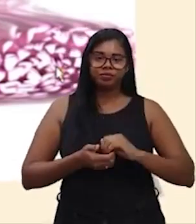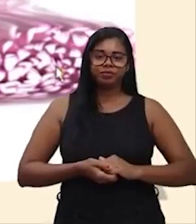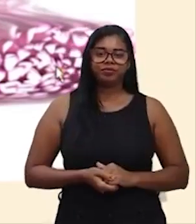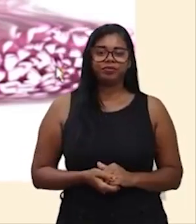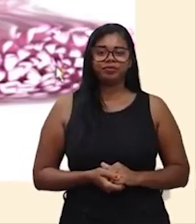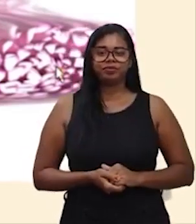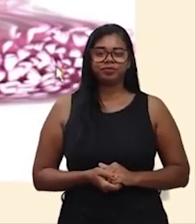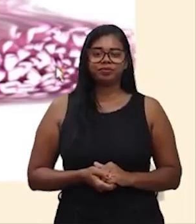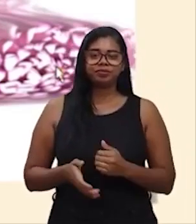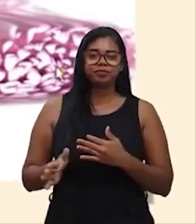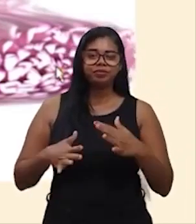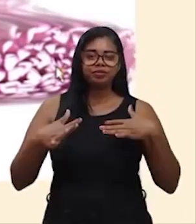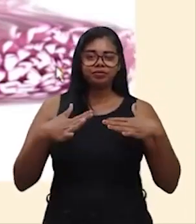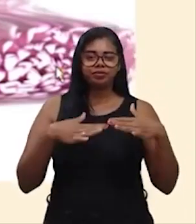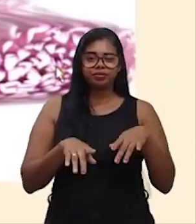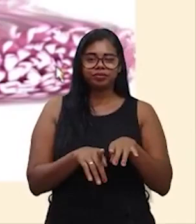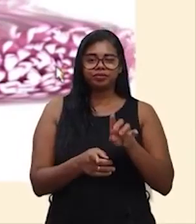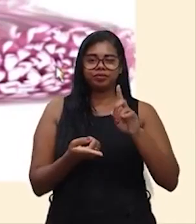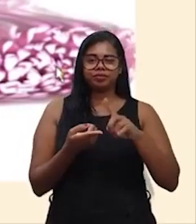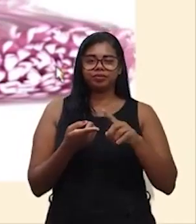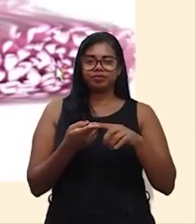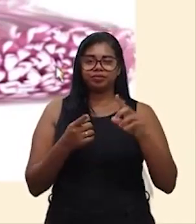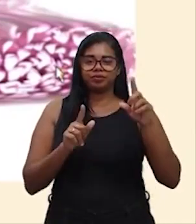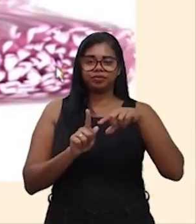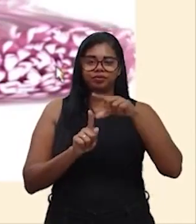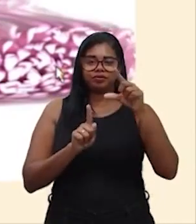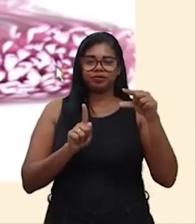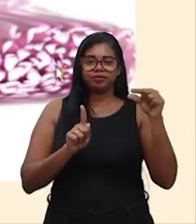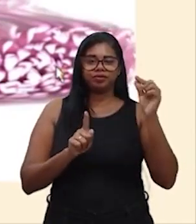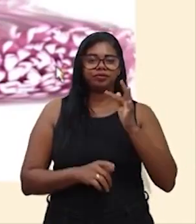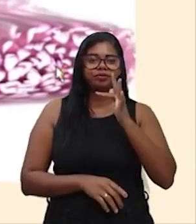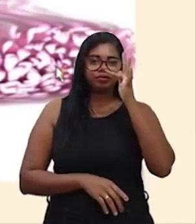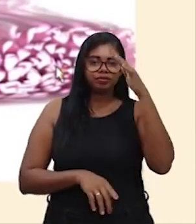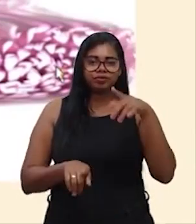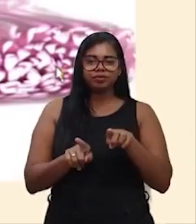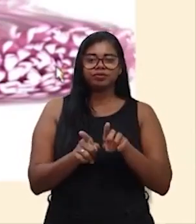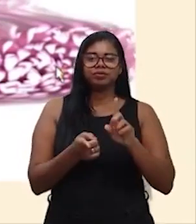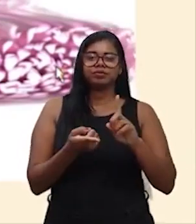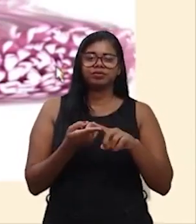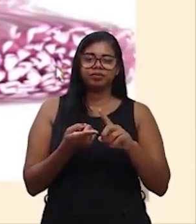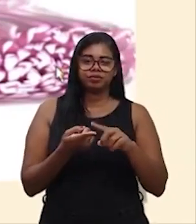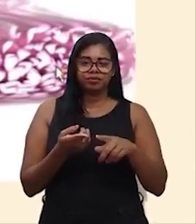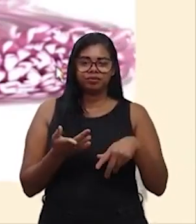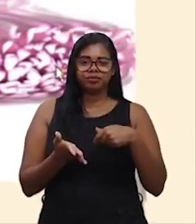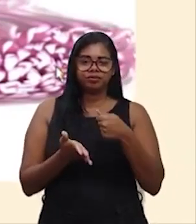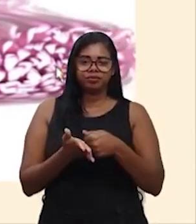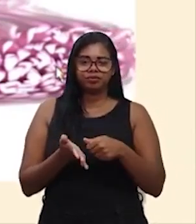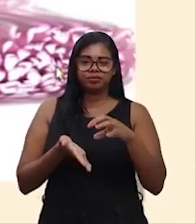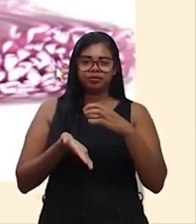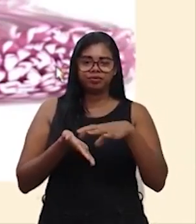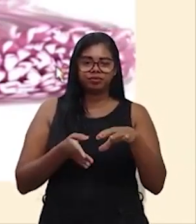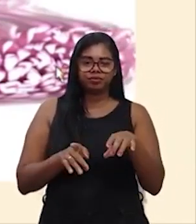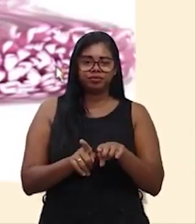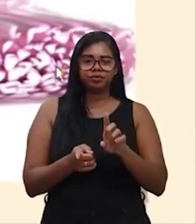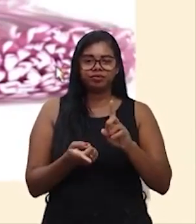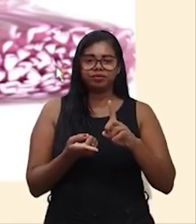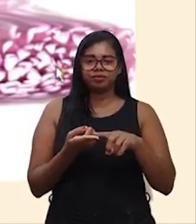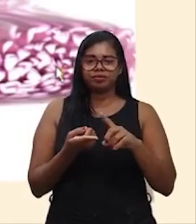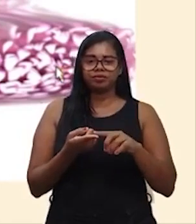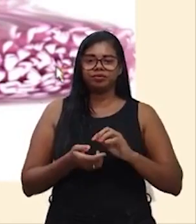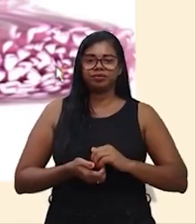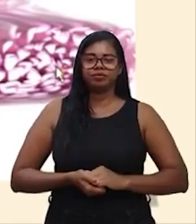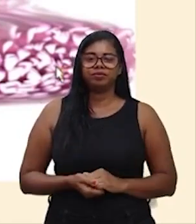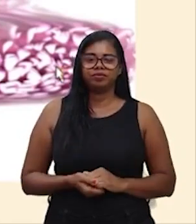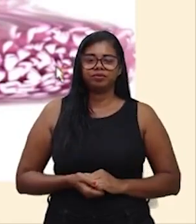ela, a partir do movimento da flor, das pétalas da flor, que ela vai fazendo vários movimentos aleatórios em cima desse scanner, ela tem